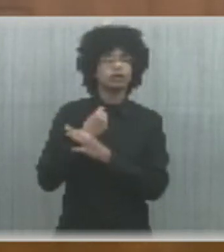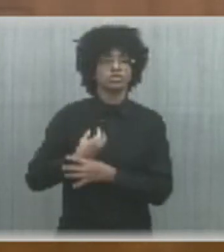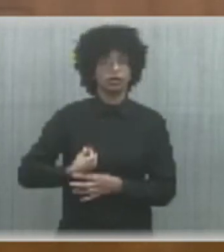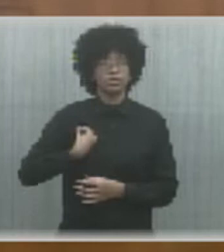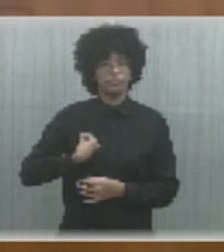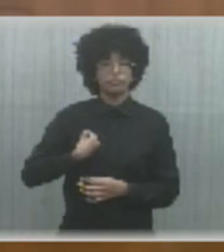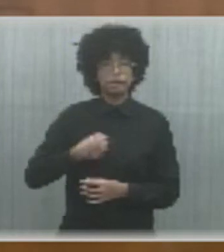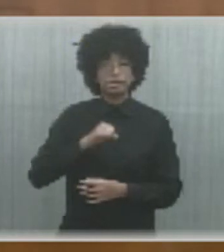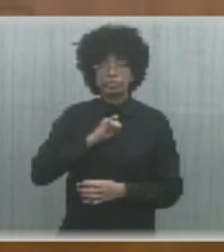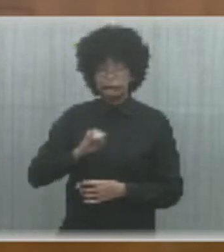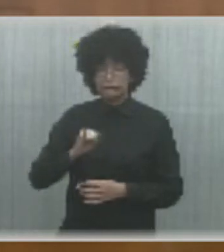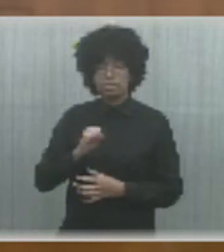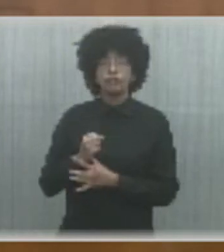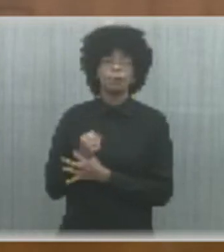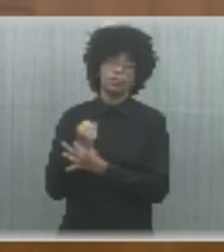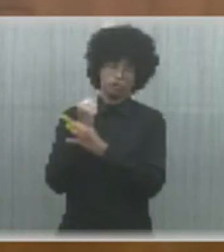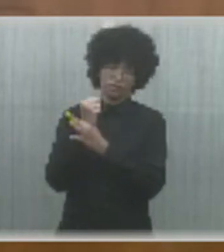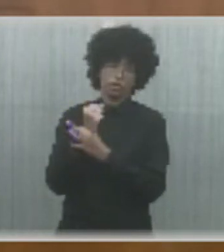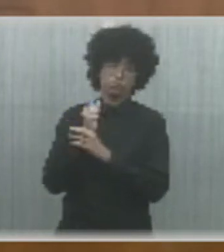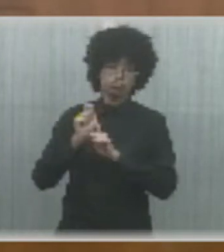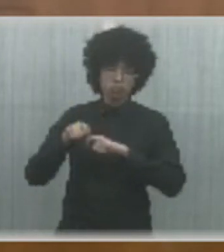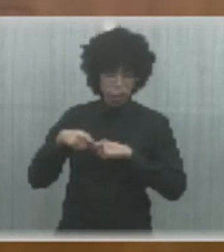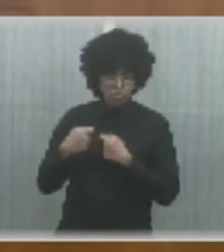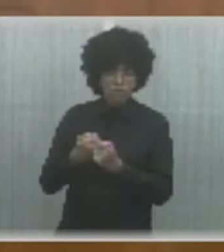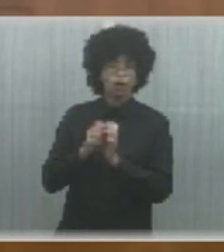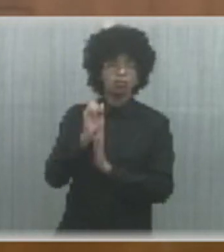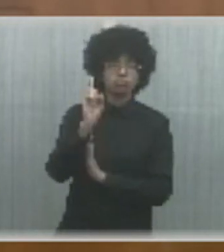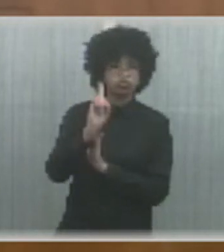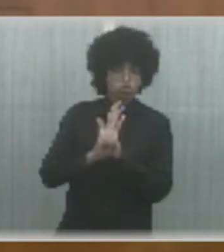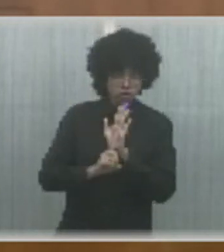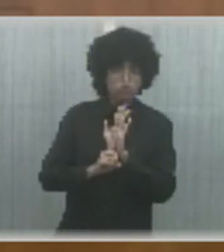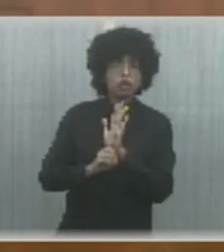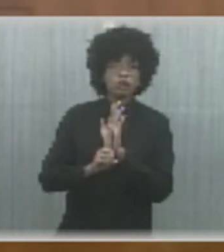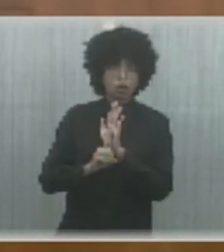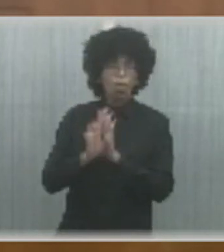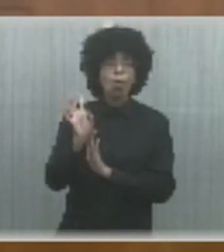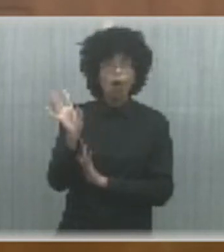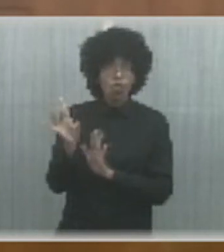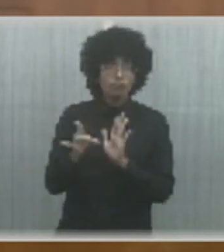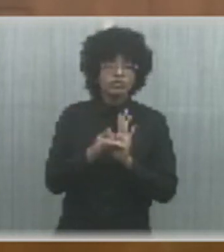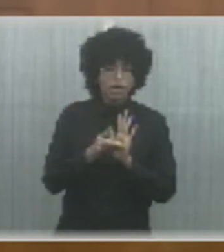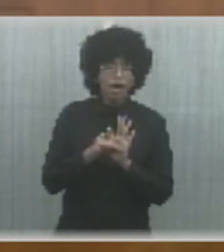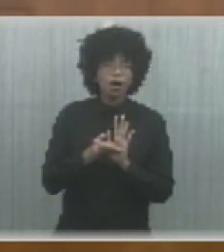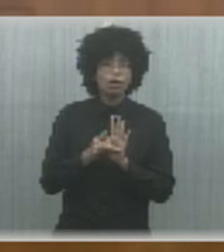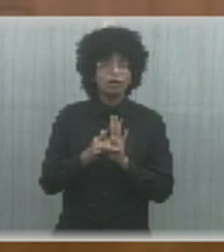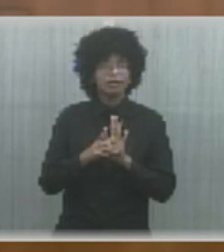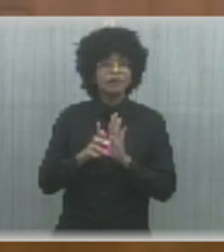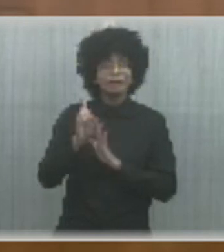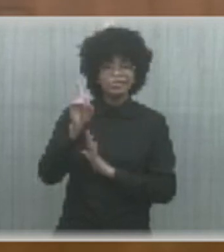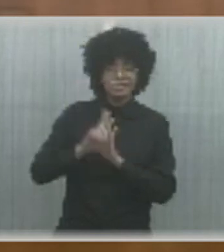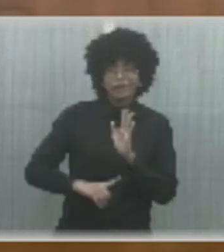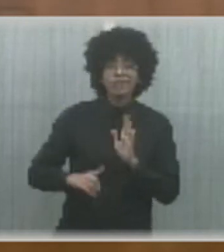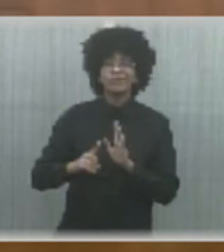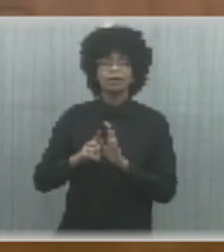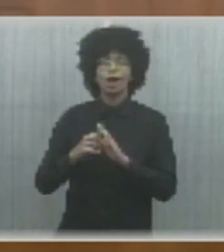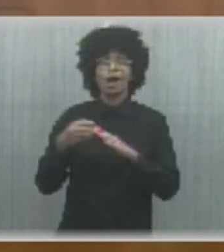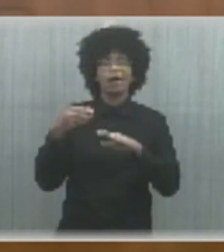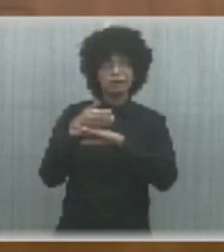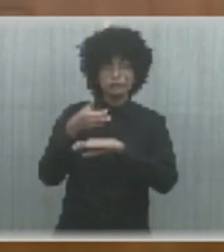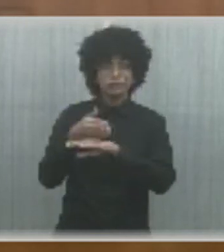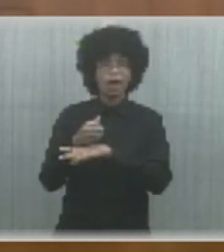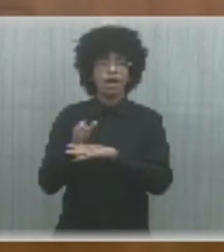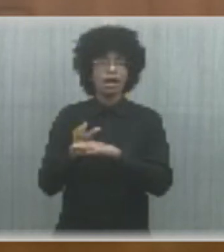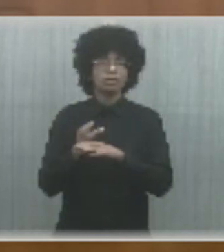se protege vidas, dando acesso, que as pessoas tenham acesso aos hospitais e às equipes médicas. E claro